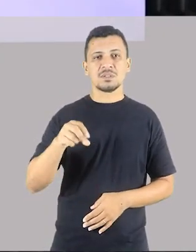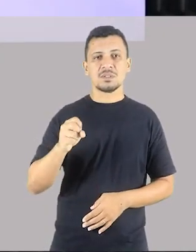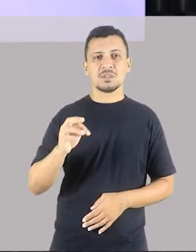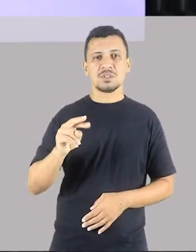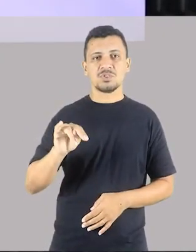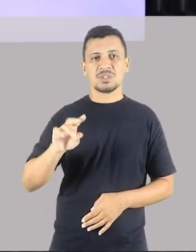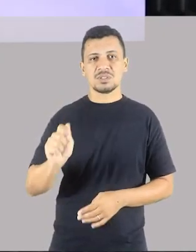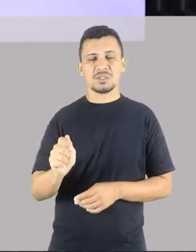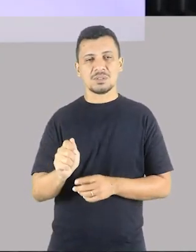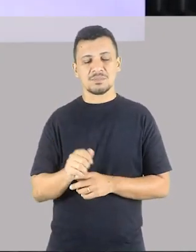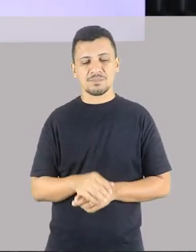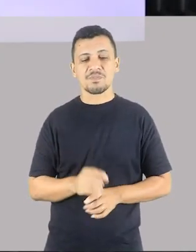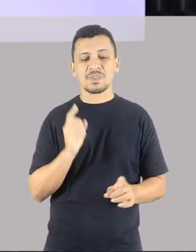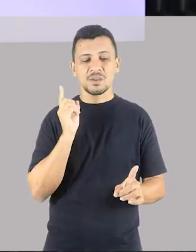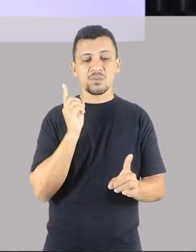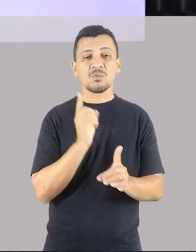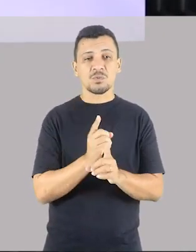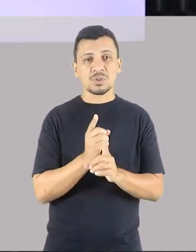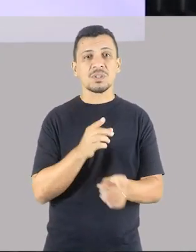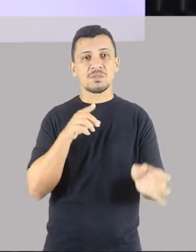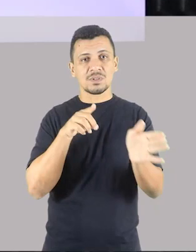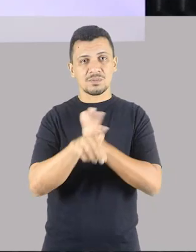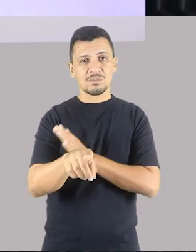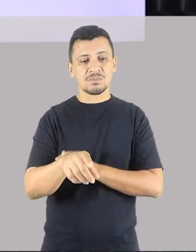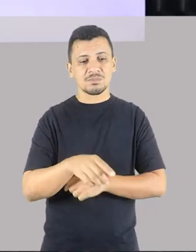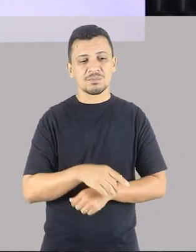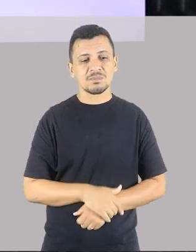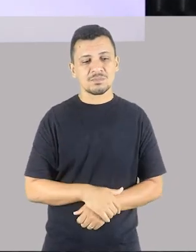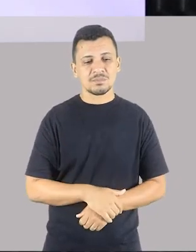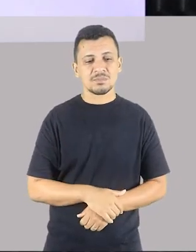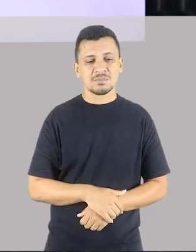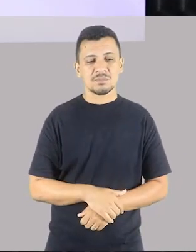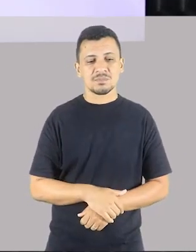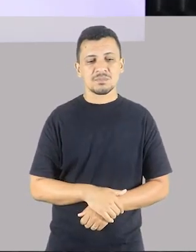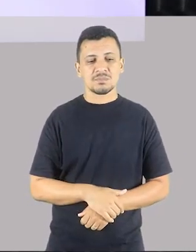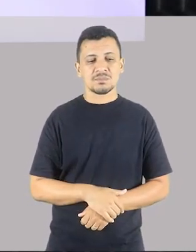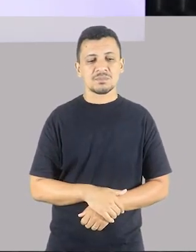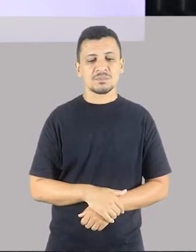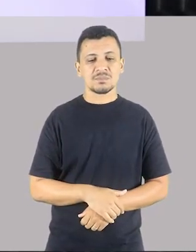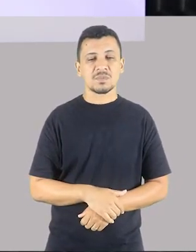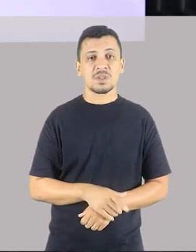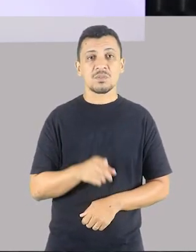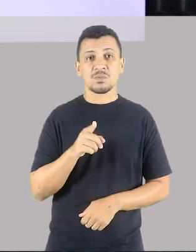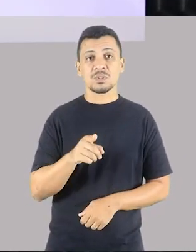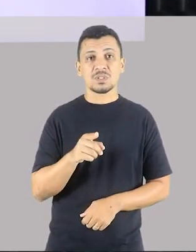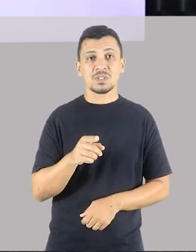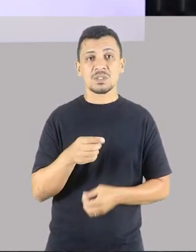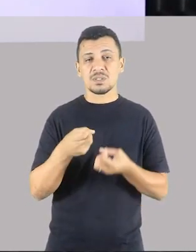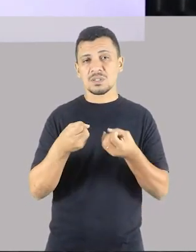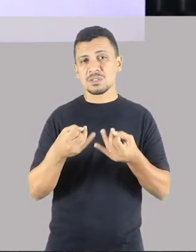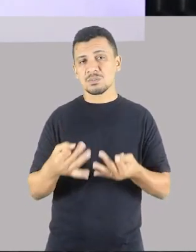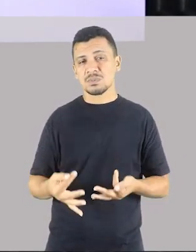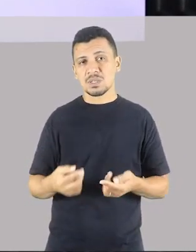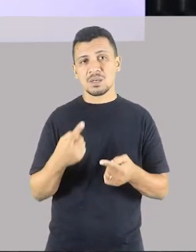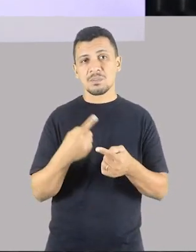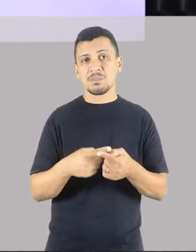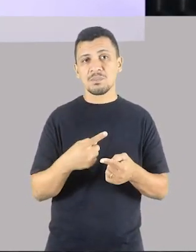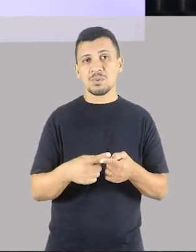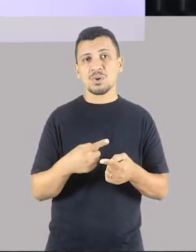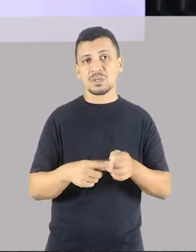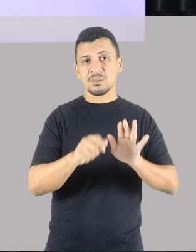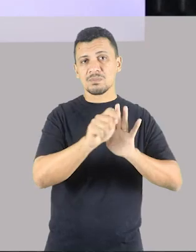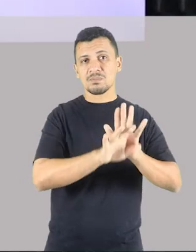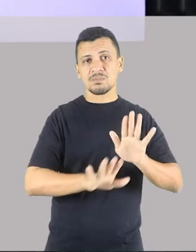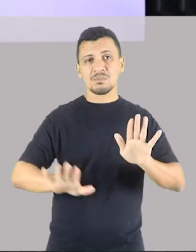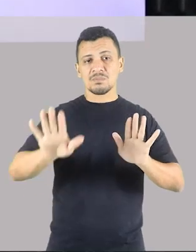foi identificado no comando da questão, né? E a explicação é só para você dizer por que a sinestesia.